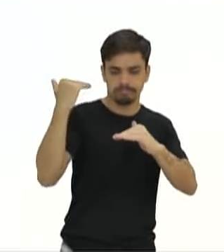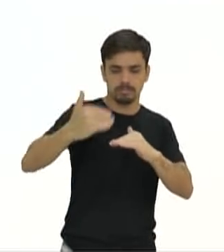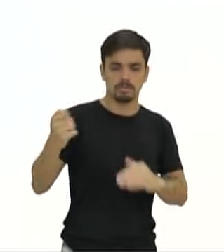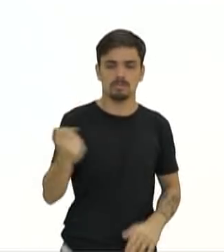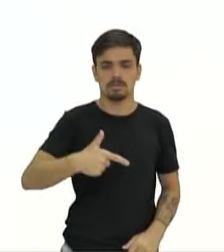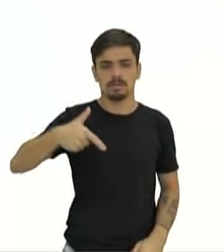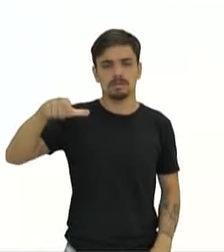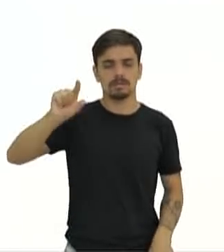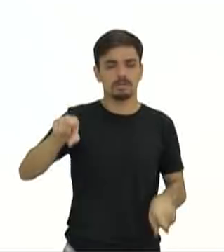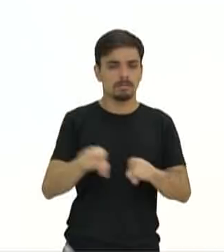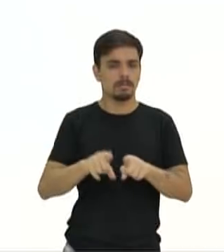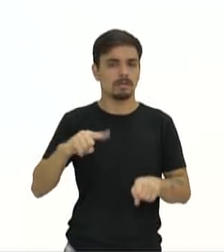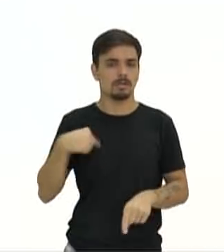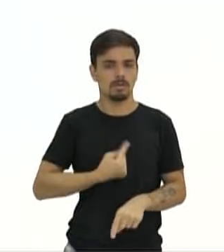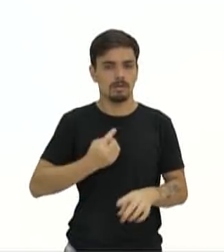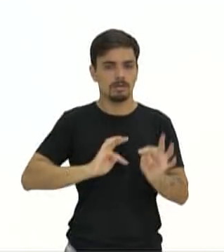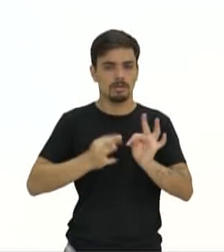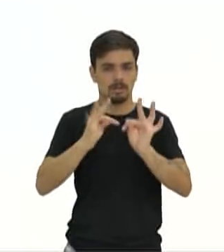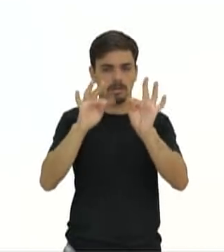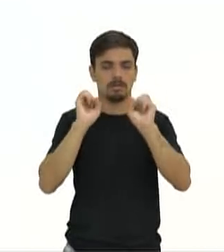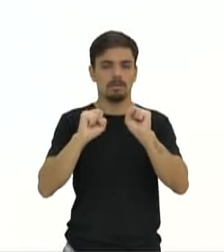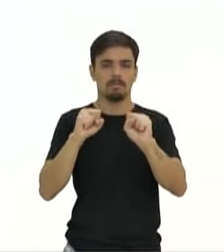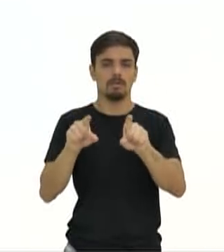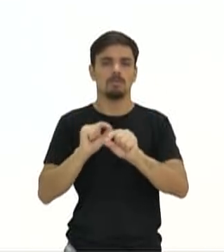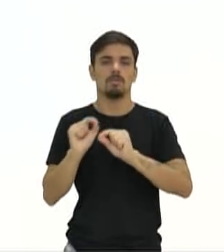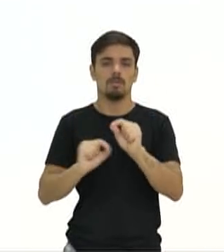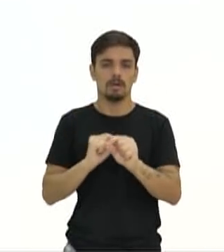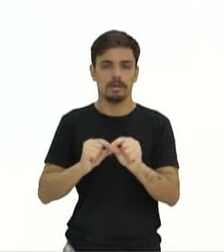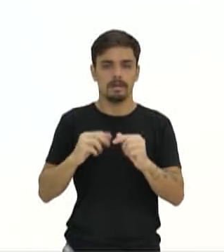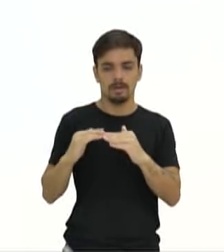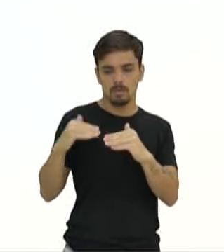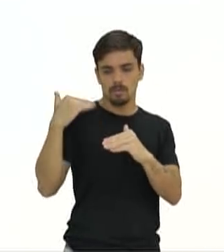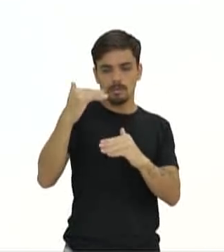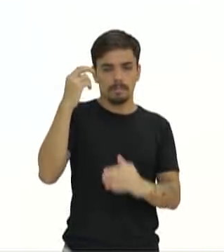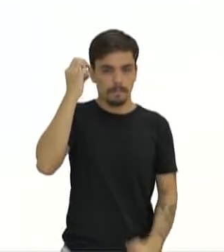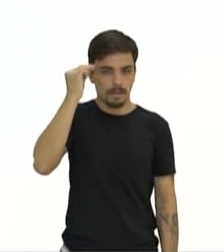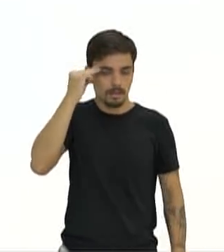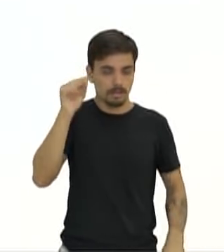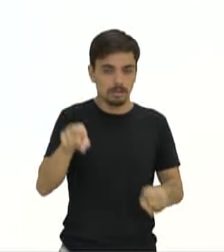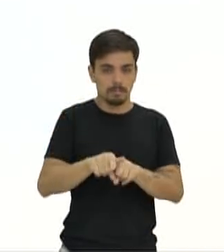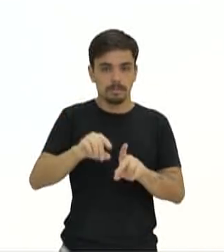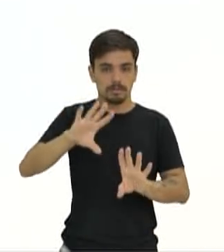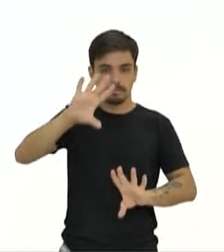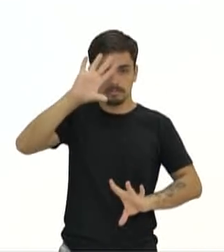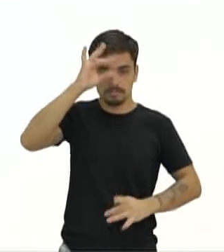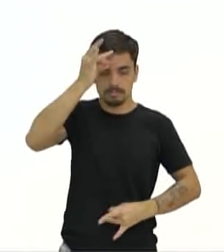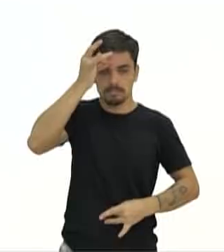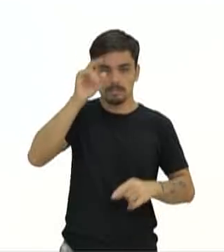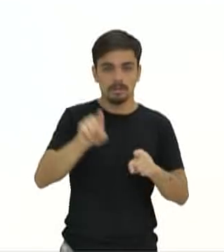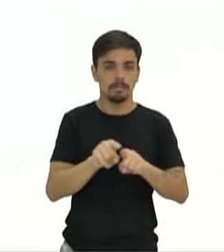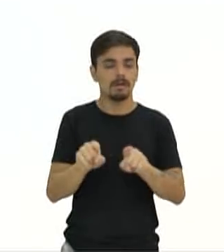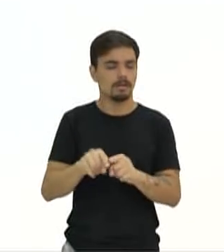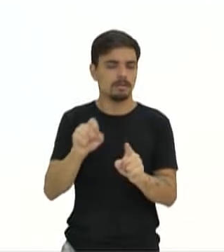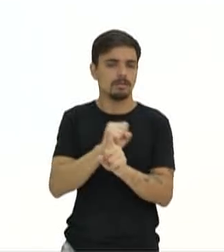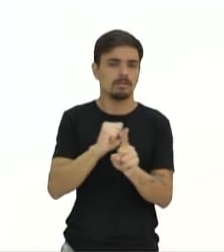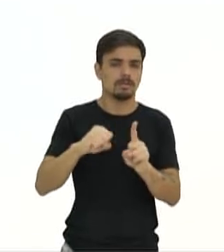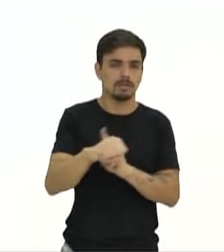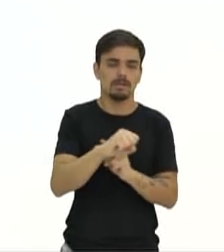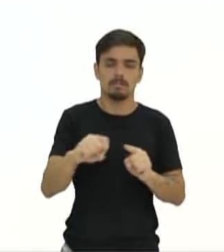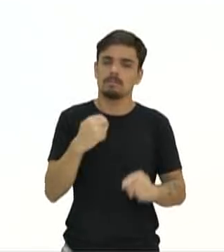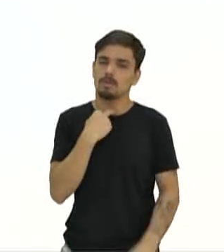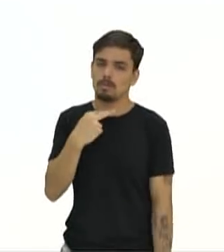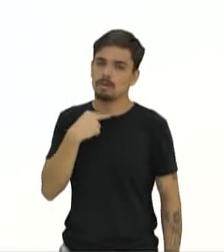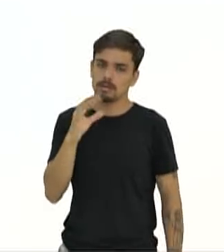Nossa tecnologia é capaz de evoluir a mente e alma, mas também nossa sociedade. Não podemos nos